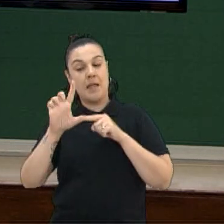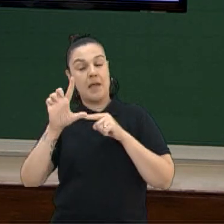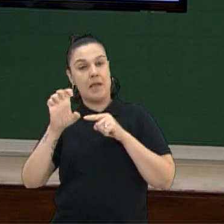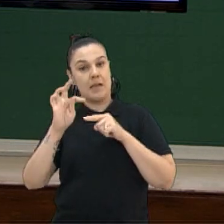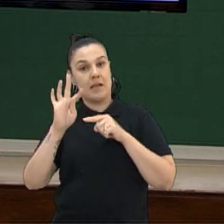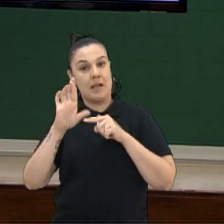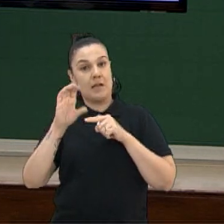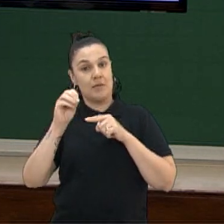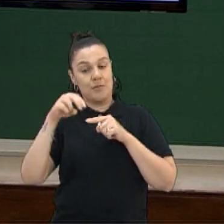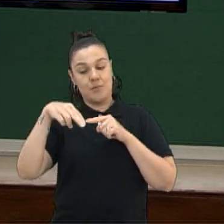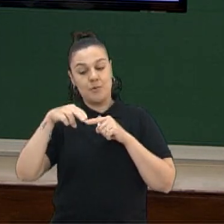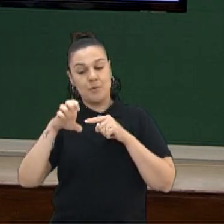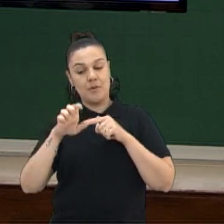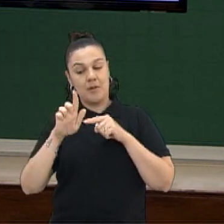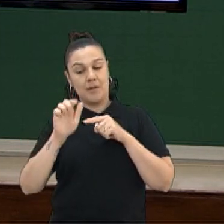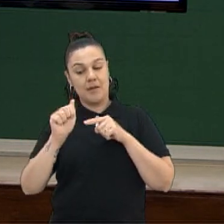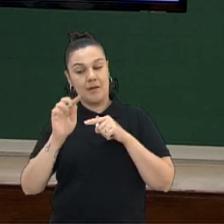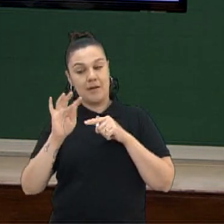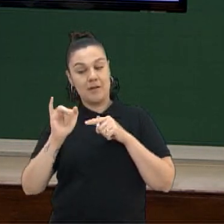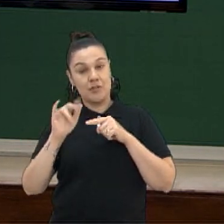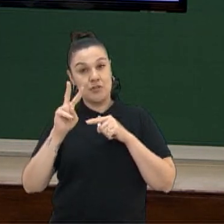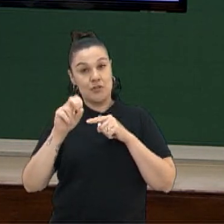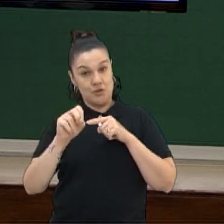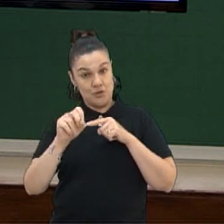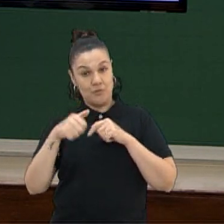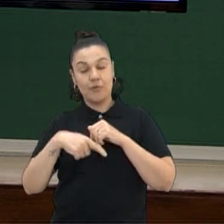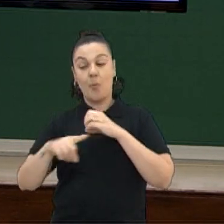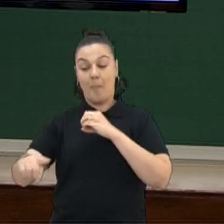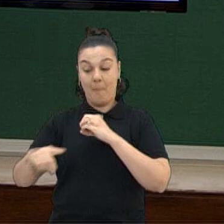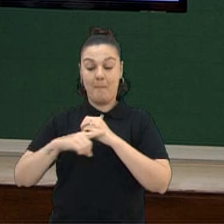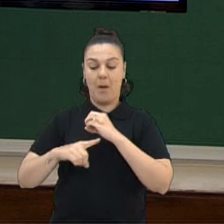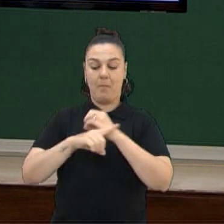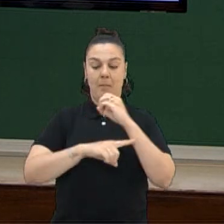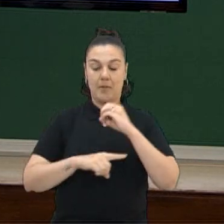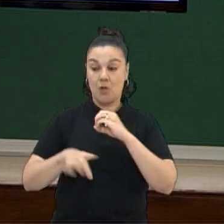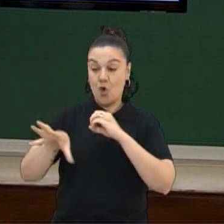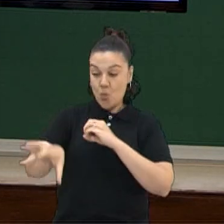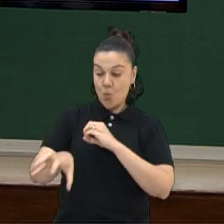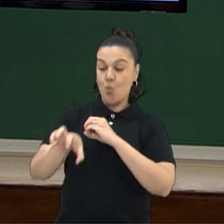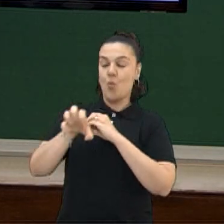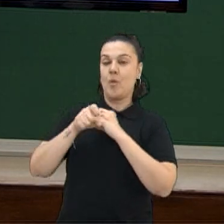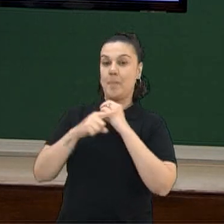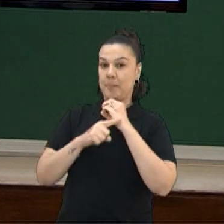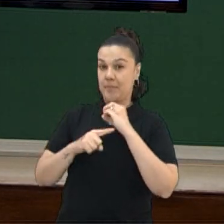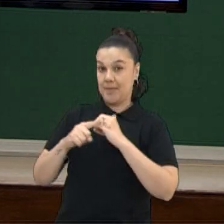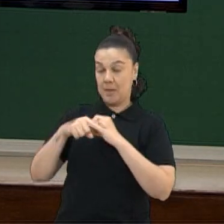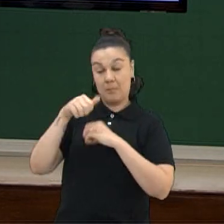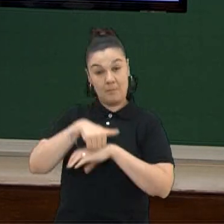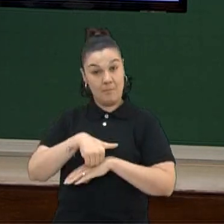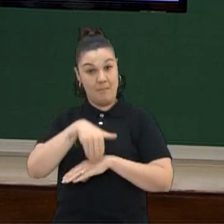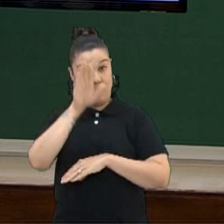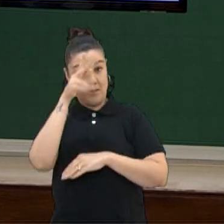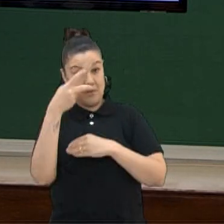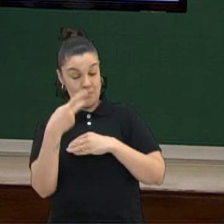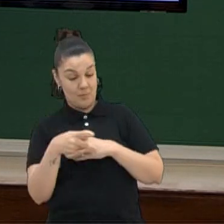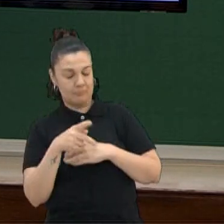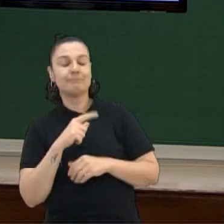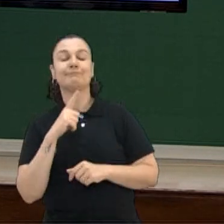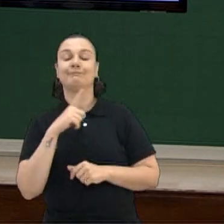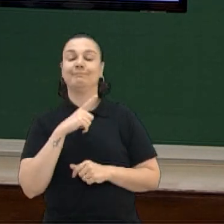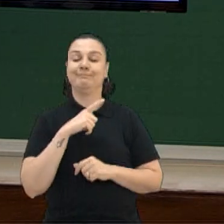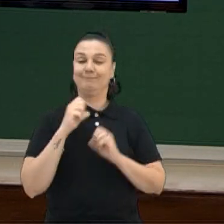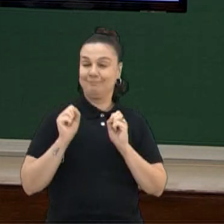for, mais possibilidade de atrair o elétron, mais tendência de atrair os elétrons ele